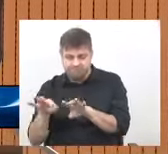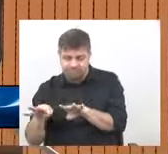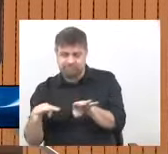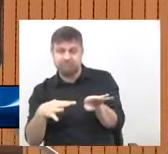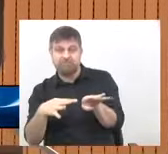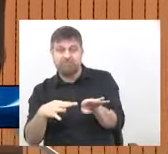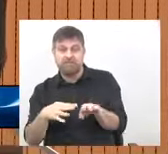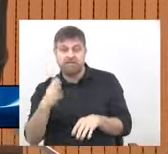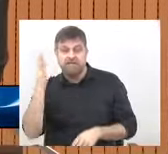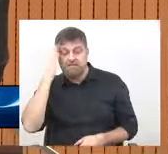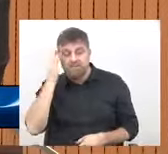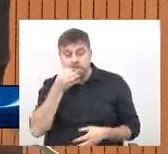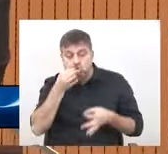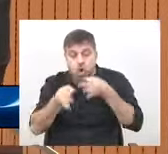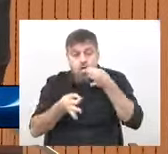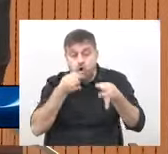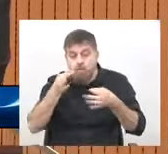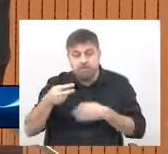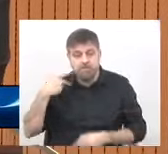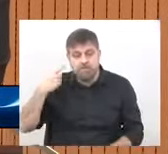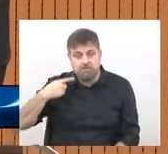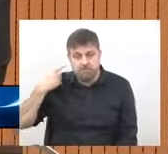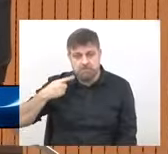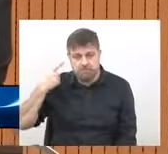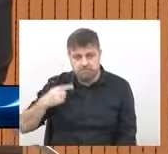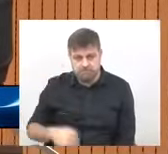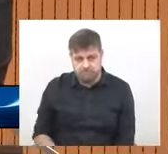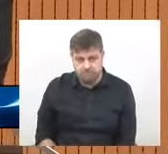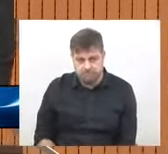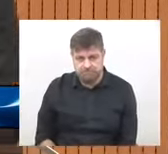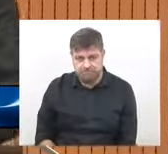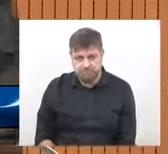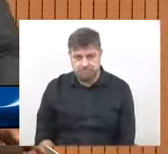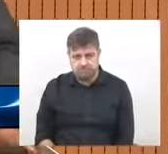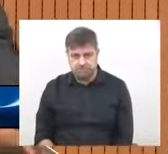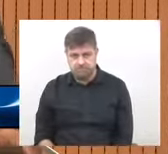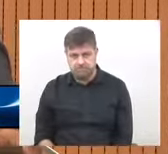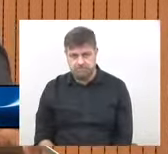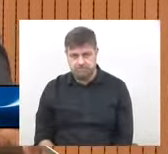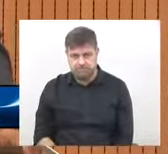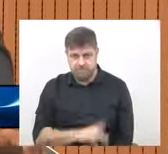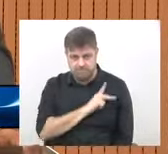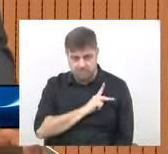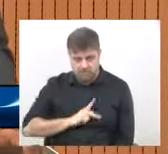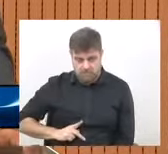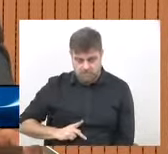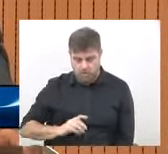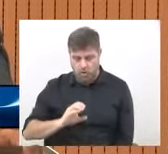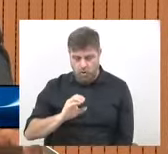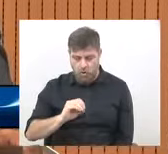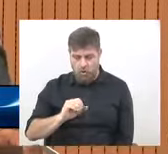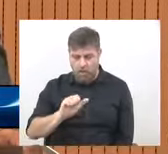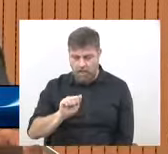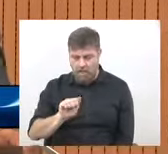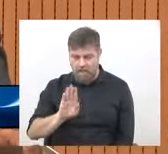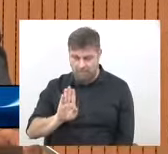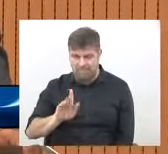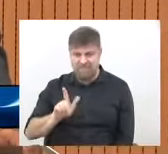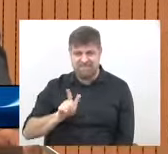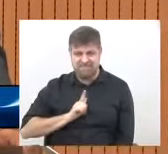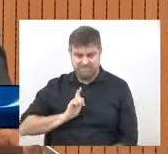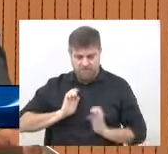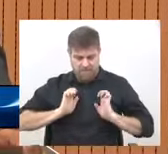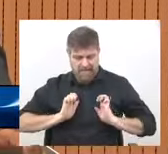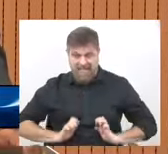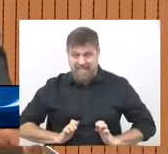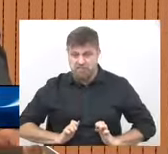dos advogados, né? Nesse universo político que nós estamos vivendo hoje. O presidente da OAB ele tem uma força moral muito